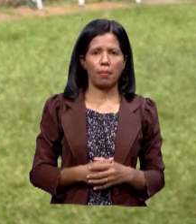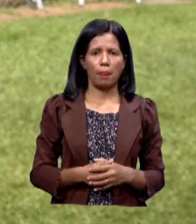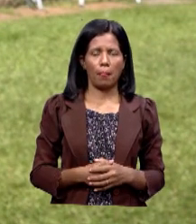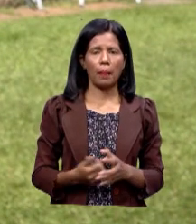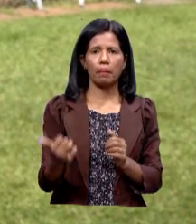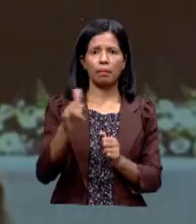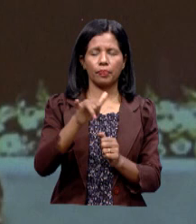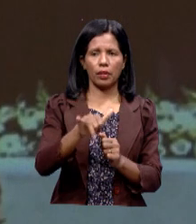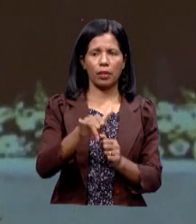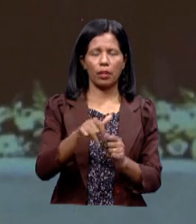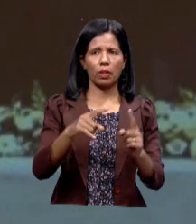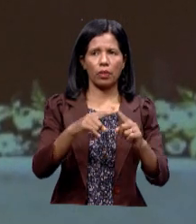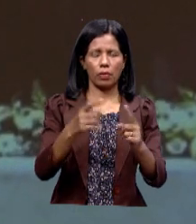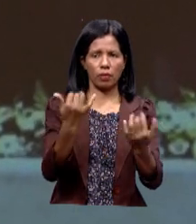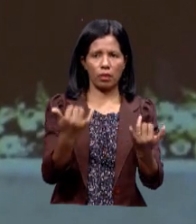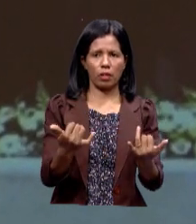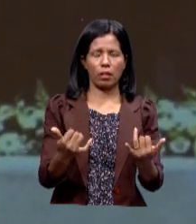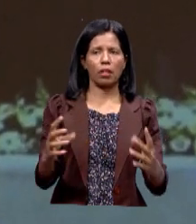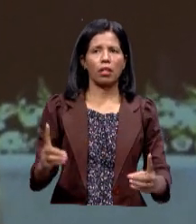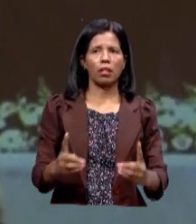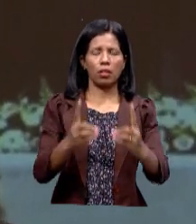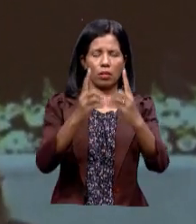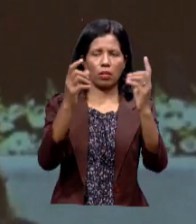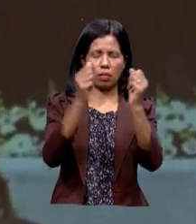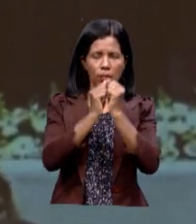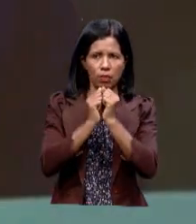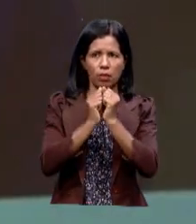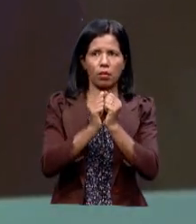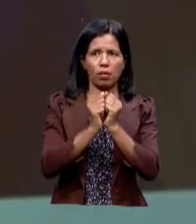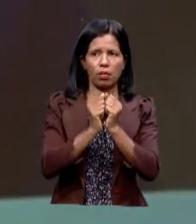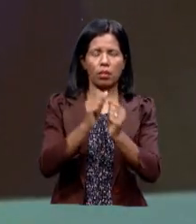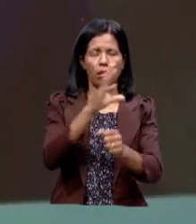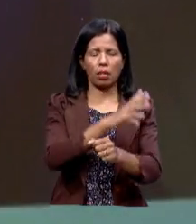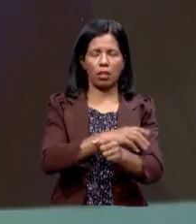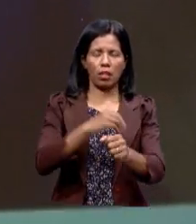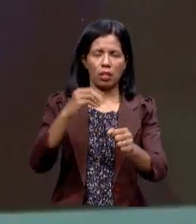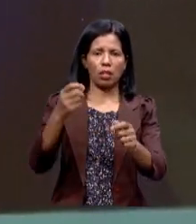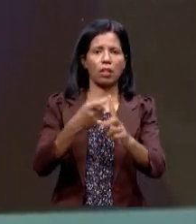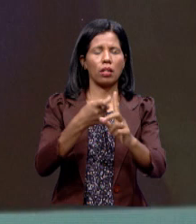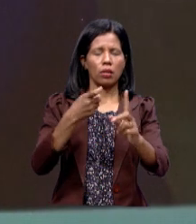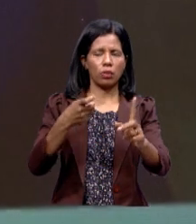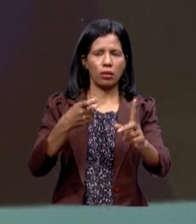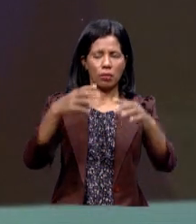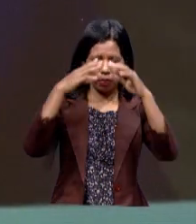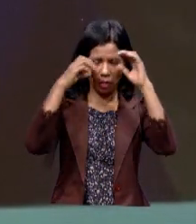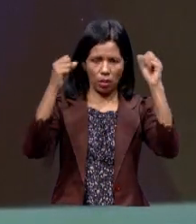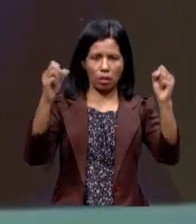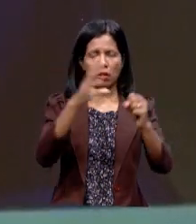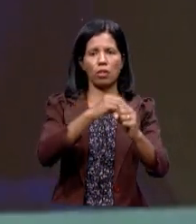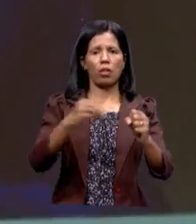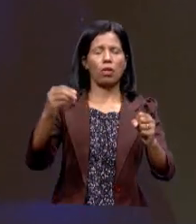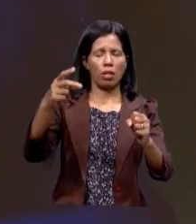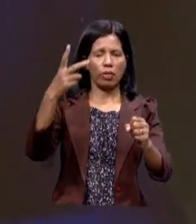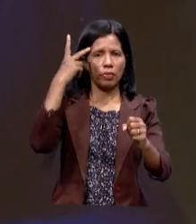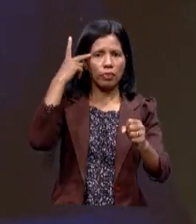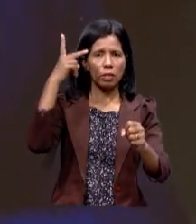Sira Ohin assiste solenemente tomar de posse o presidente ou vice-presidente Fong,